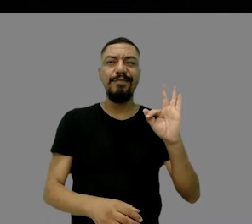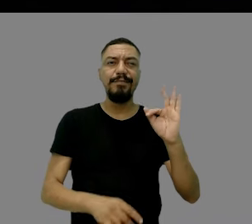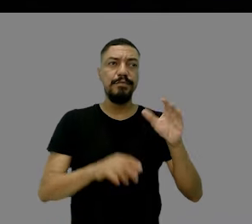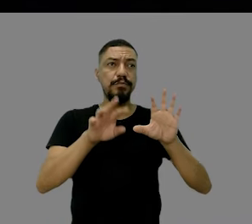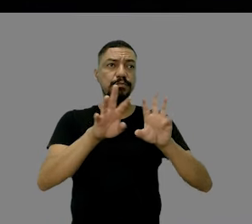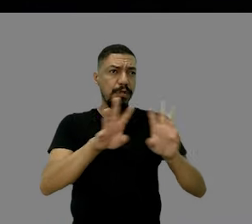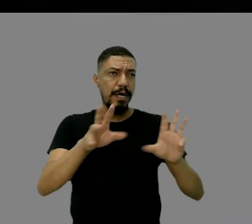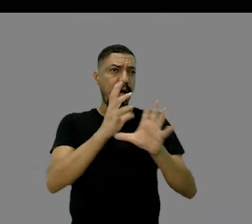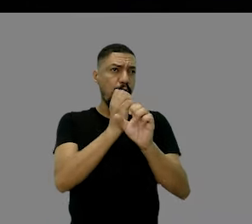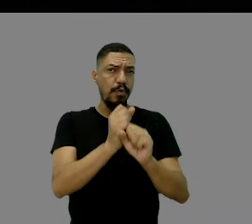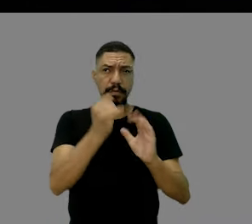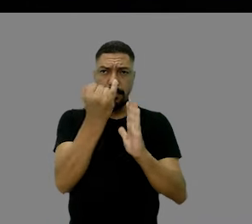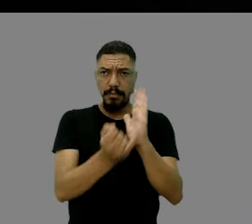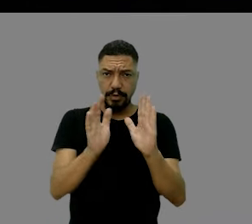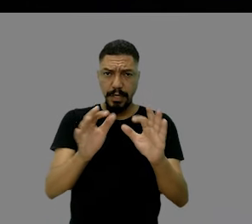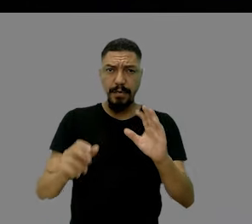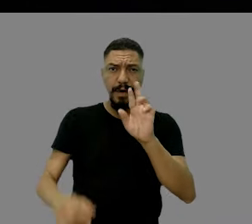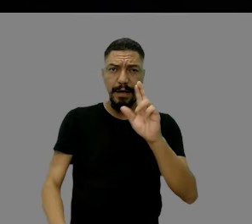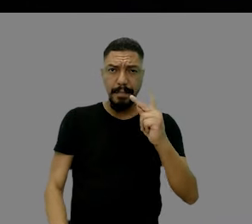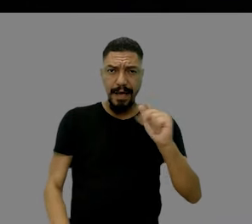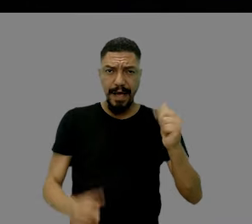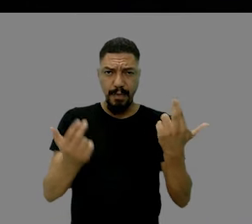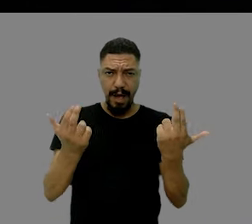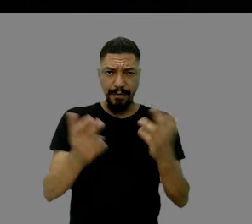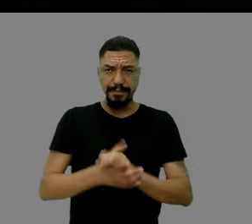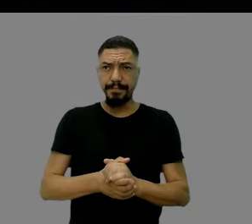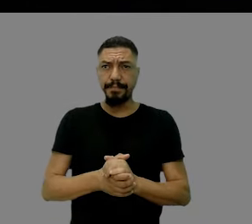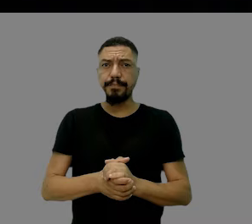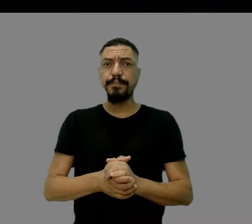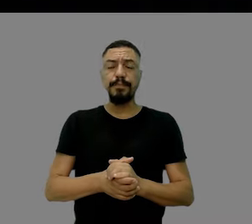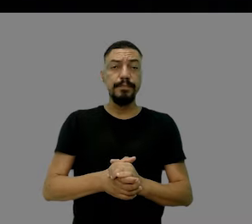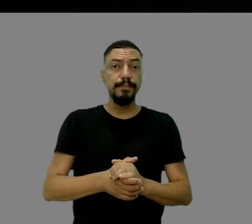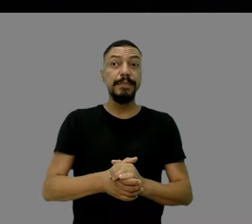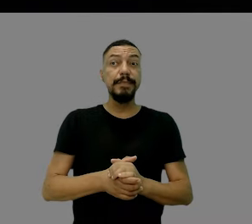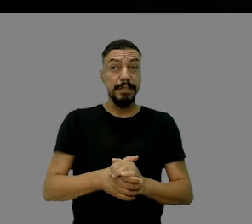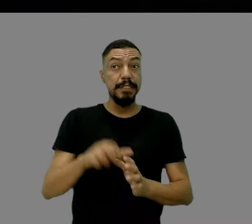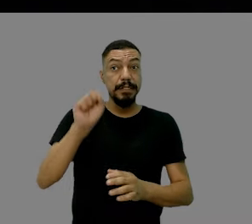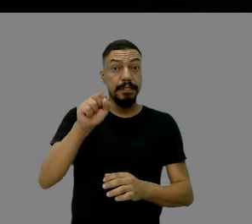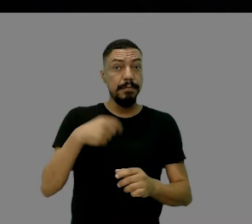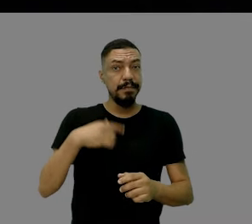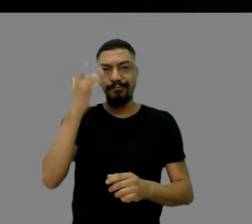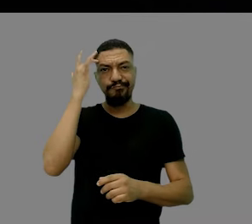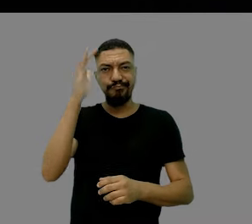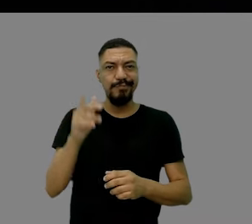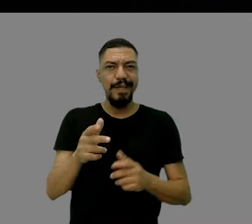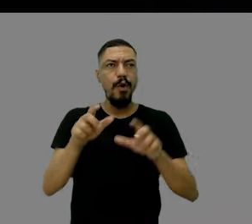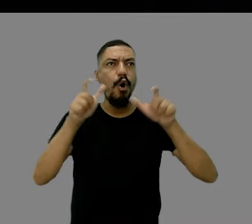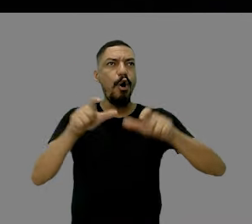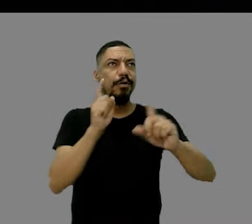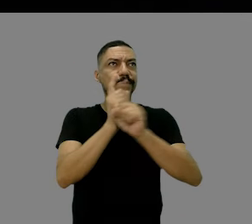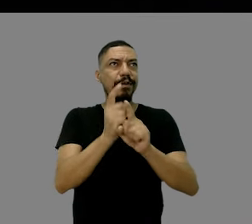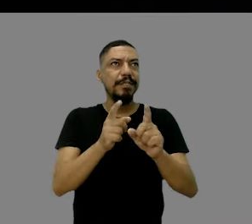o imposto. O RPA é assim também? Olha, sim, mas eu não sei te dar o caminho. Por isso que é legal ter